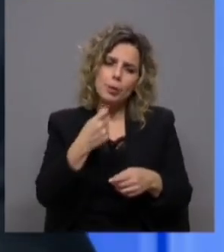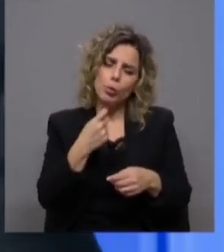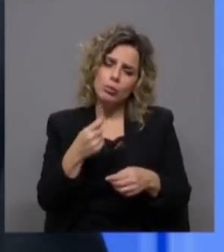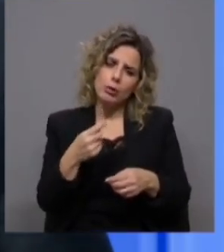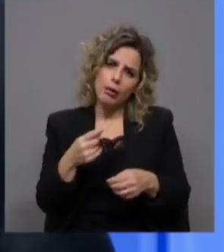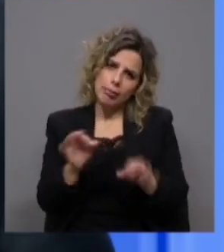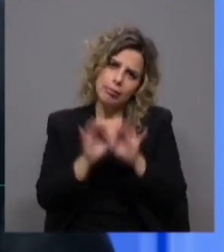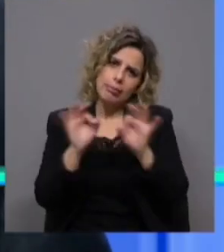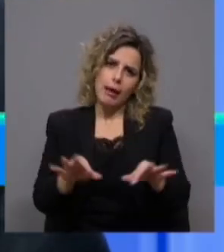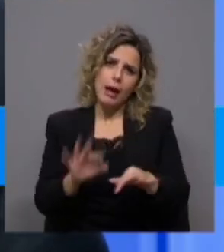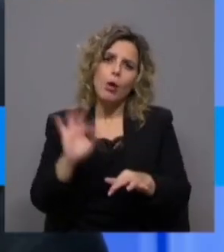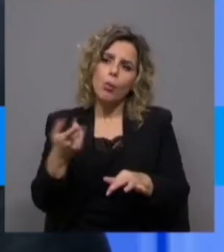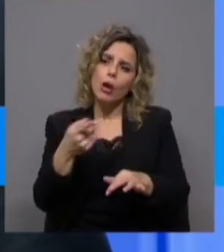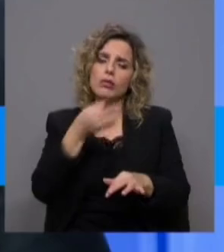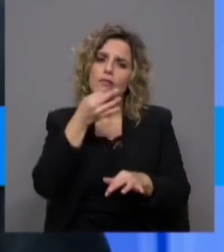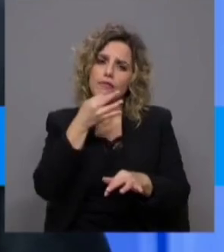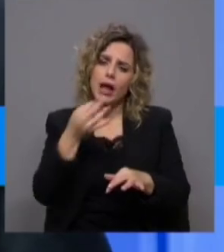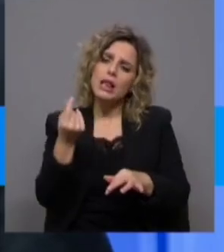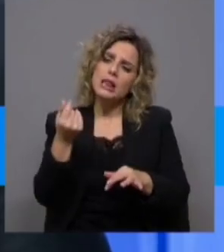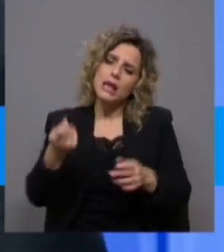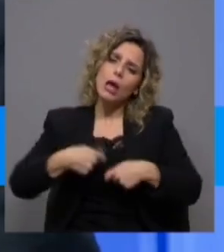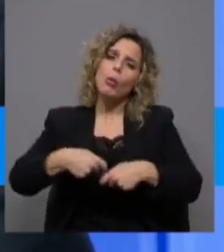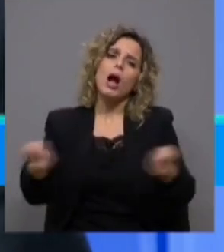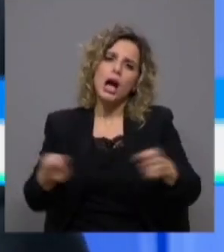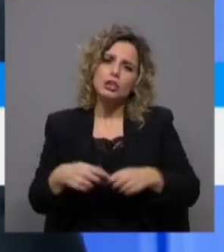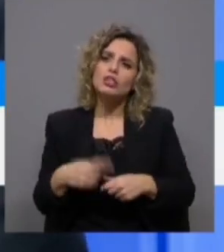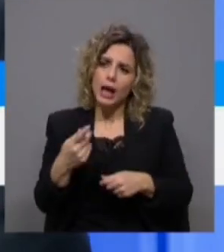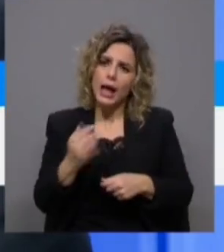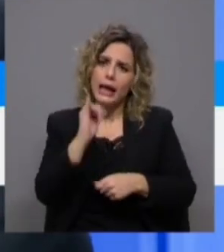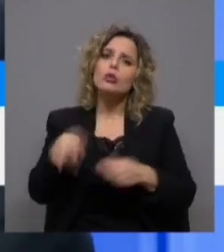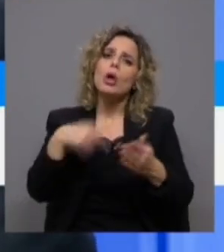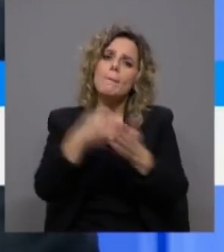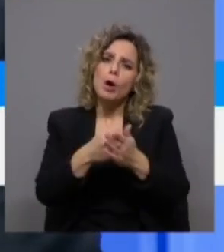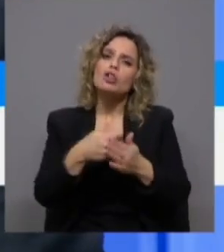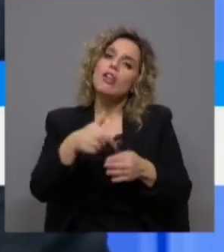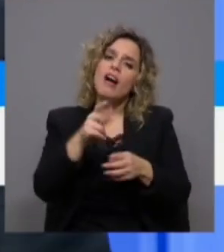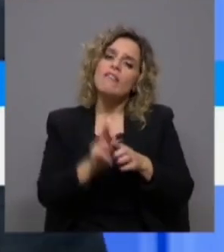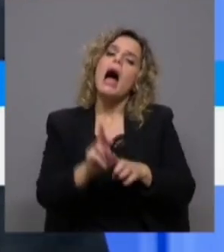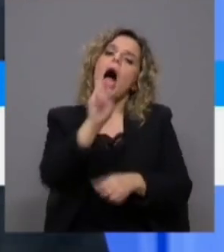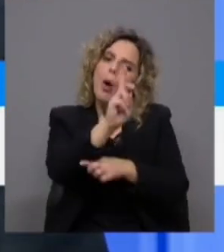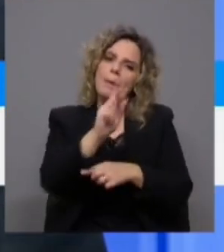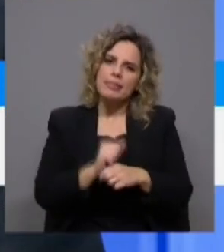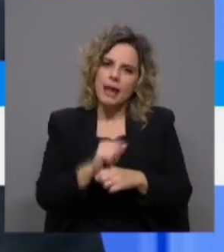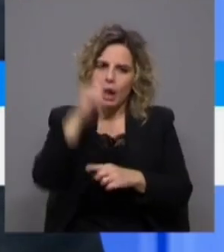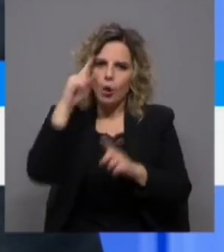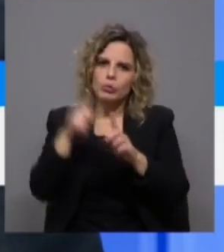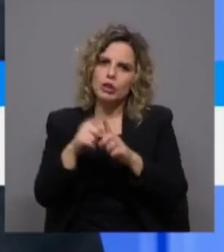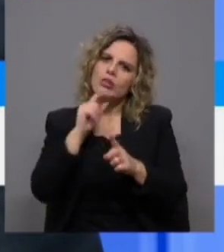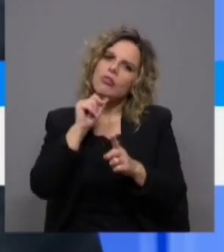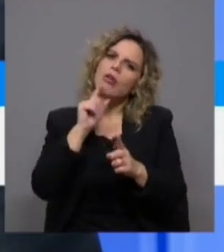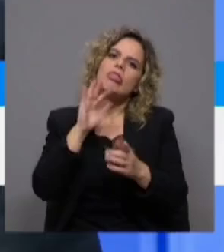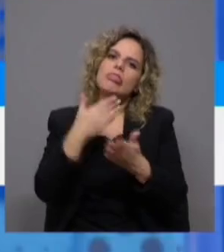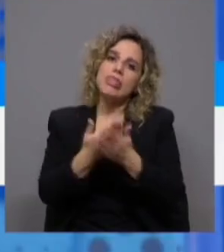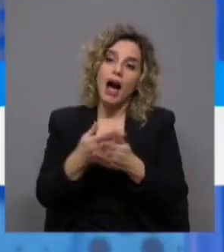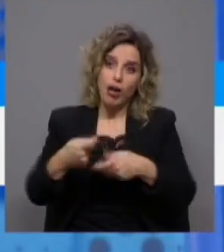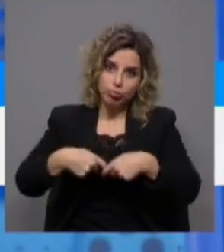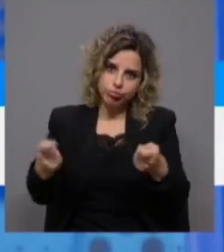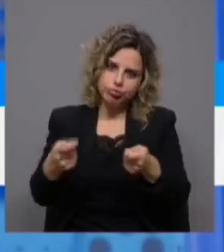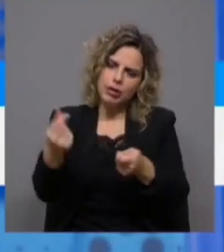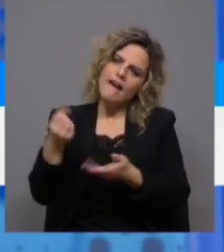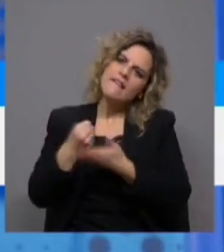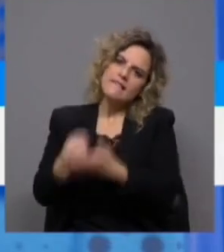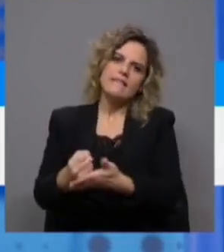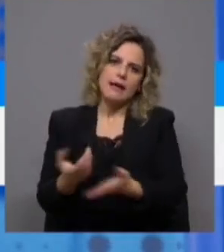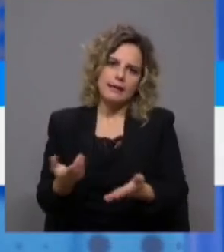ao invés quando estão a falar de gastar mais dinheiro pergunta é quais são os impostos então aumentar para financiar a chegar sua cruz uma outra área do